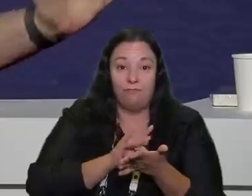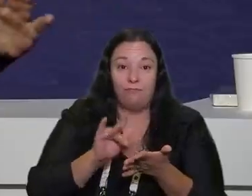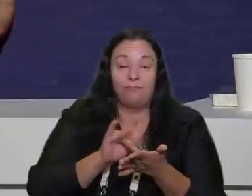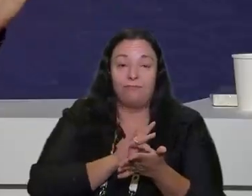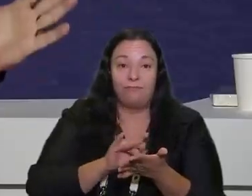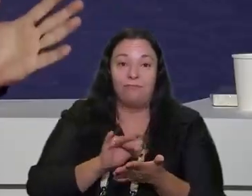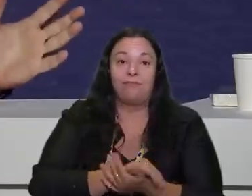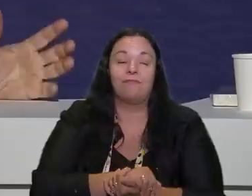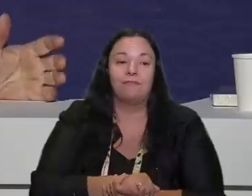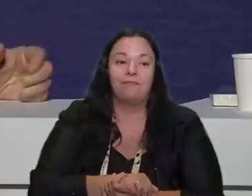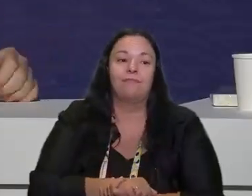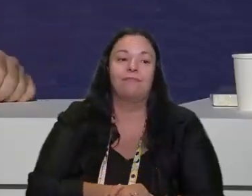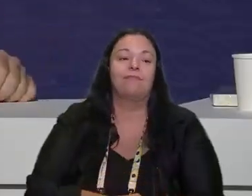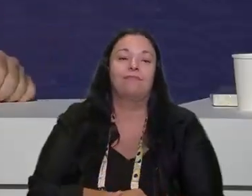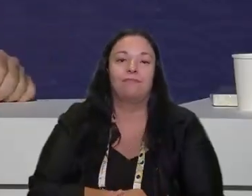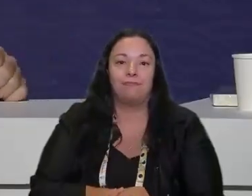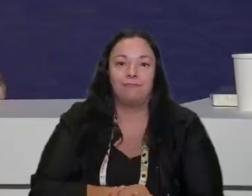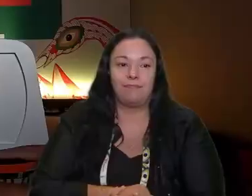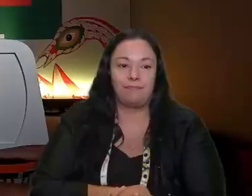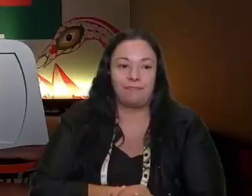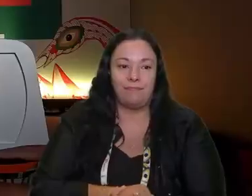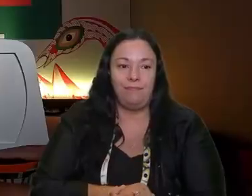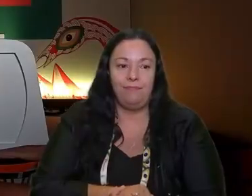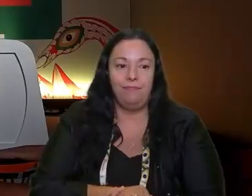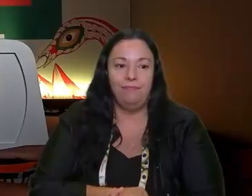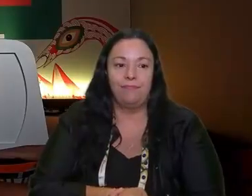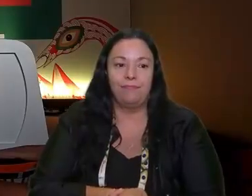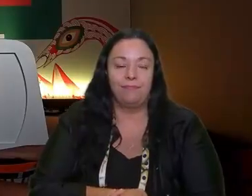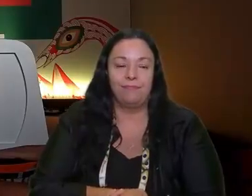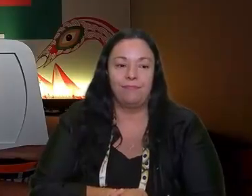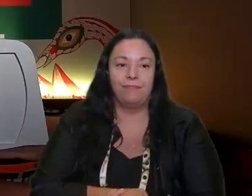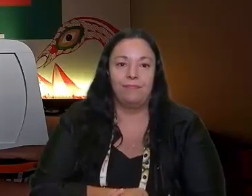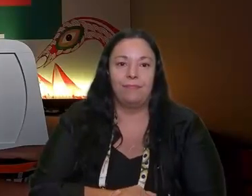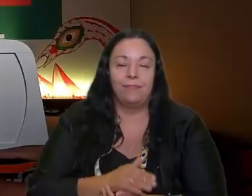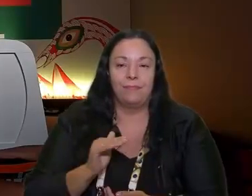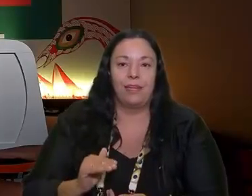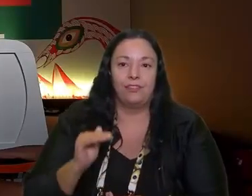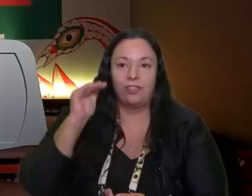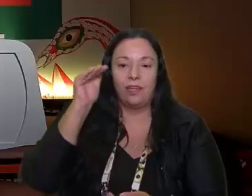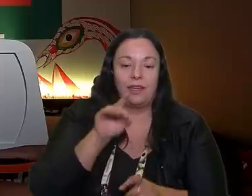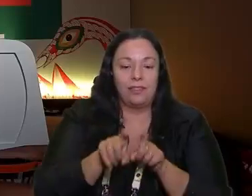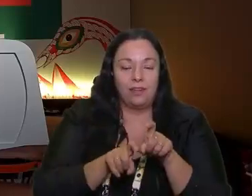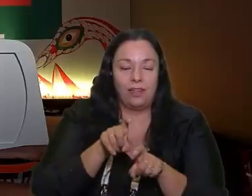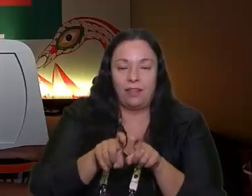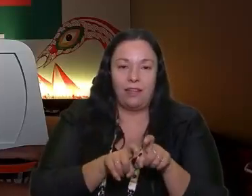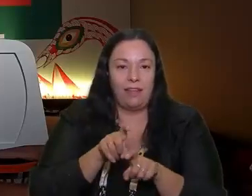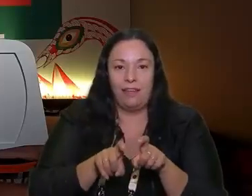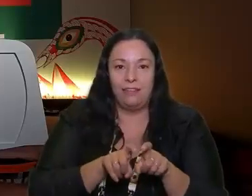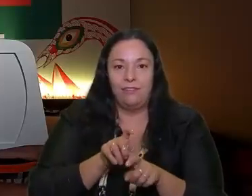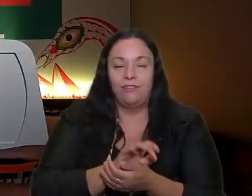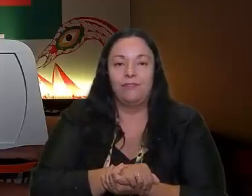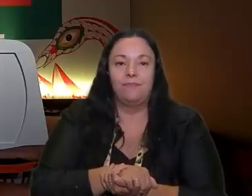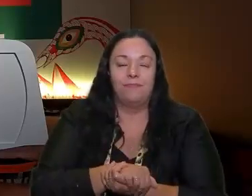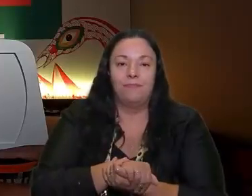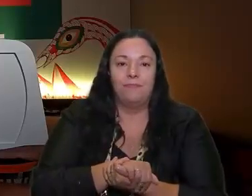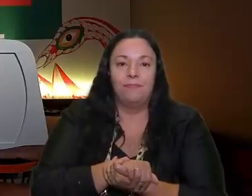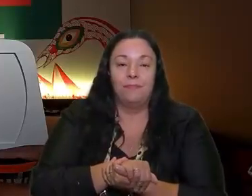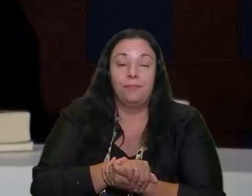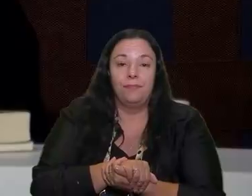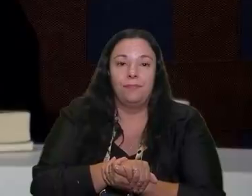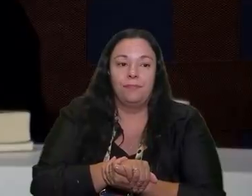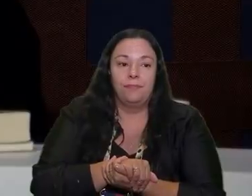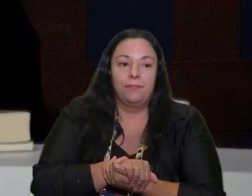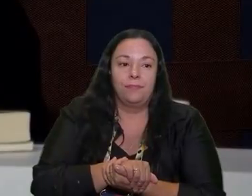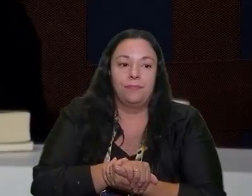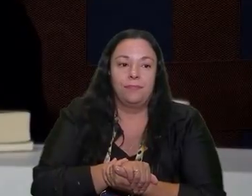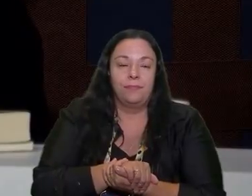digital. né? De origem, A gente cresceu. Pois é. A gente cresceu na internet, né? Não tem jeito. Mas eu acho